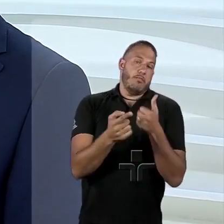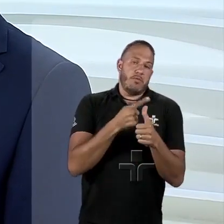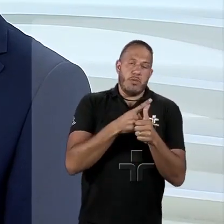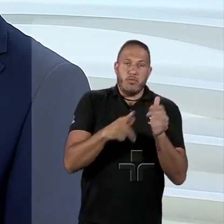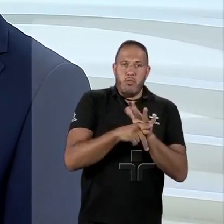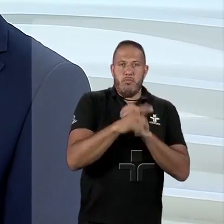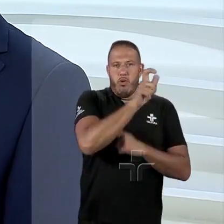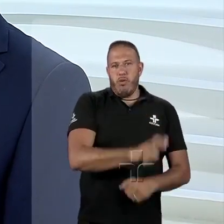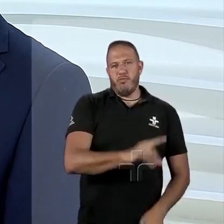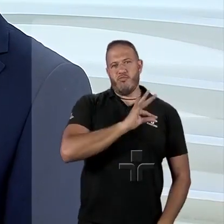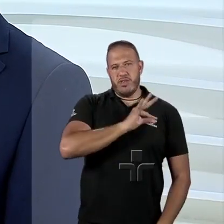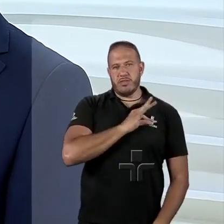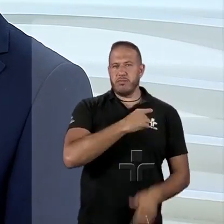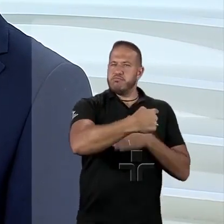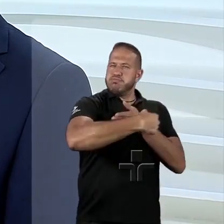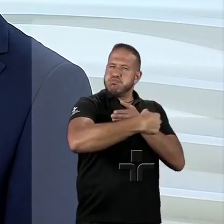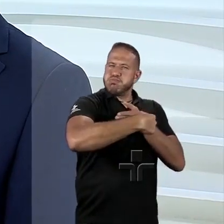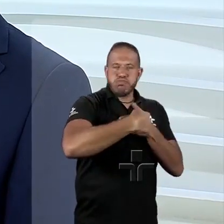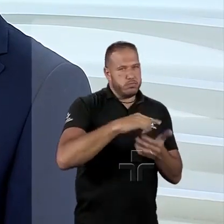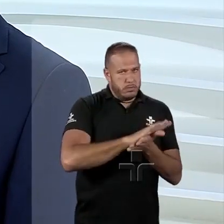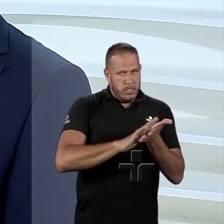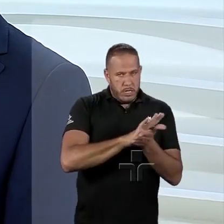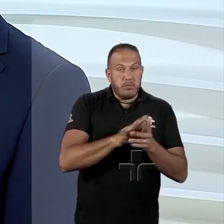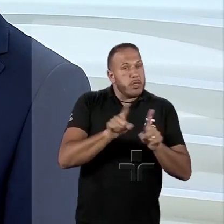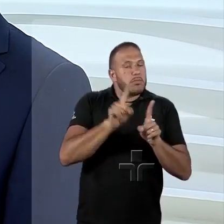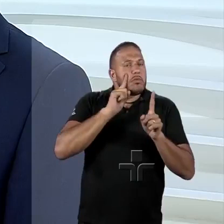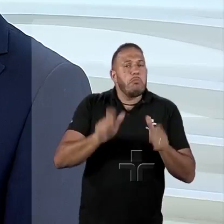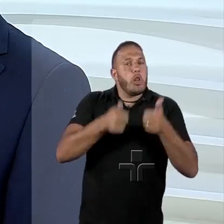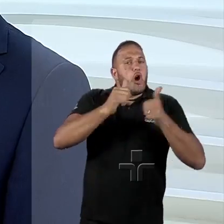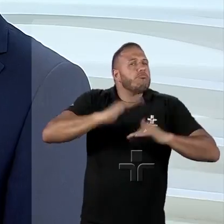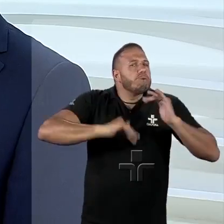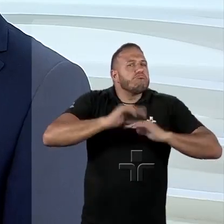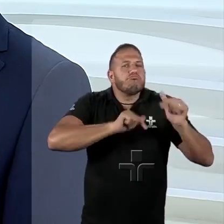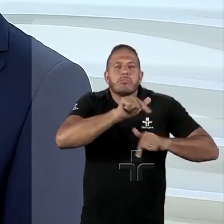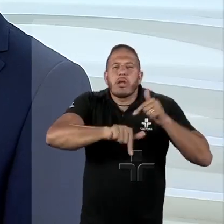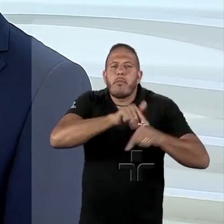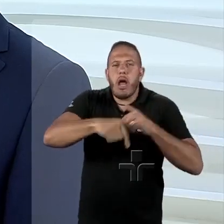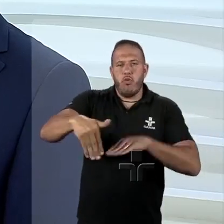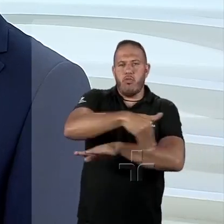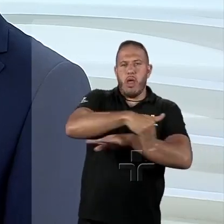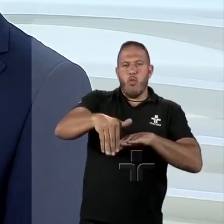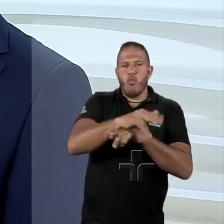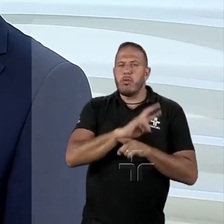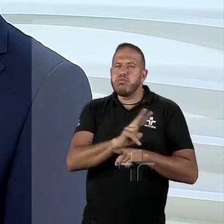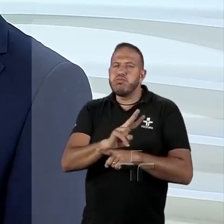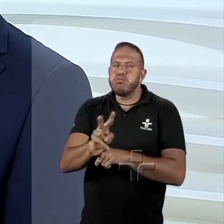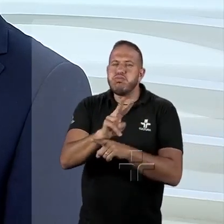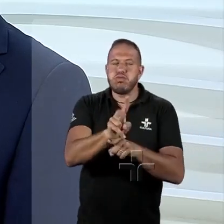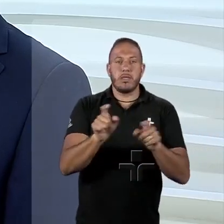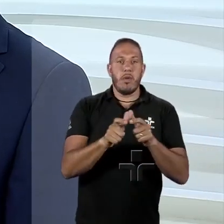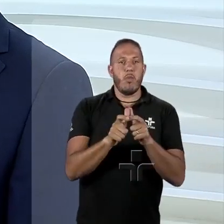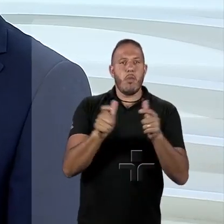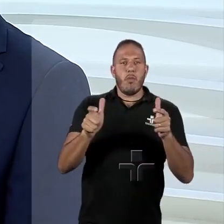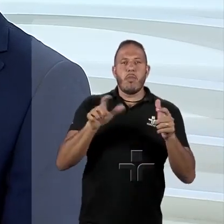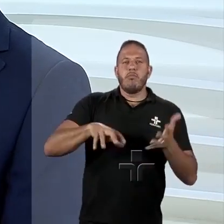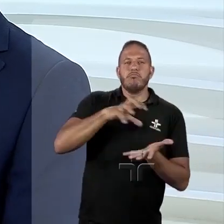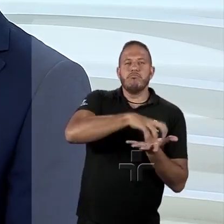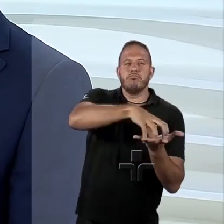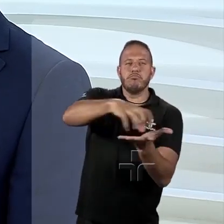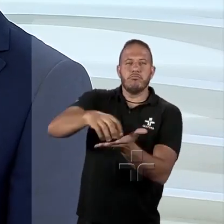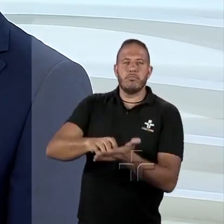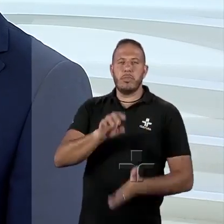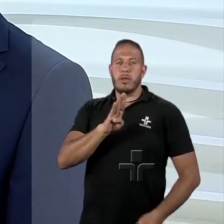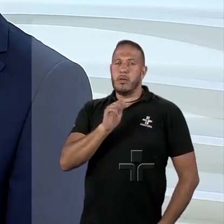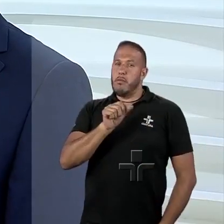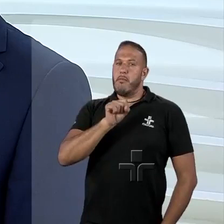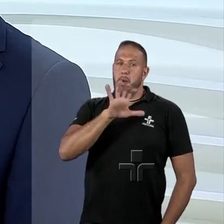próprio policial e a melhor efetividade das ações feitas nas ruas. Vamos ampliar também as bases comunitárias. Estou entrando num tema de segurança